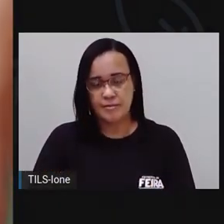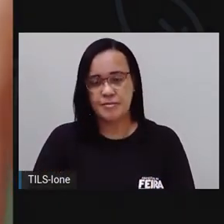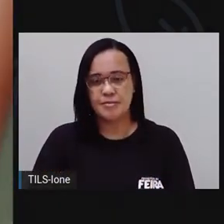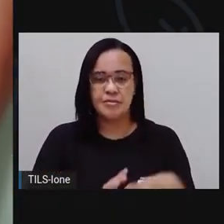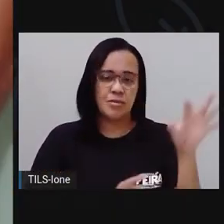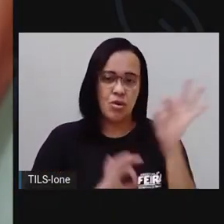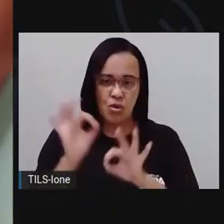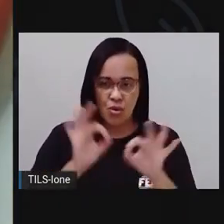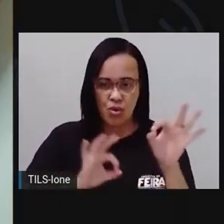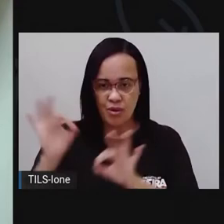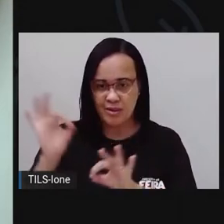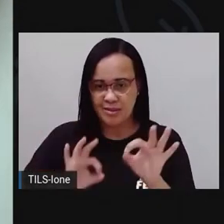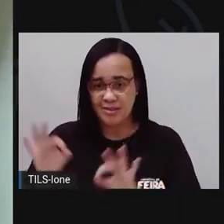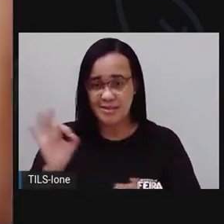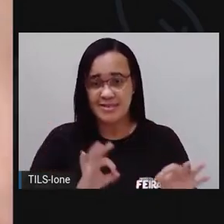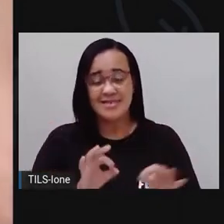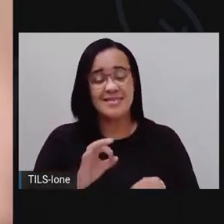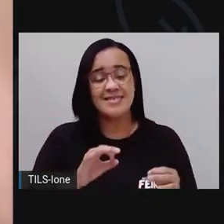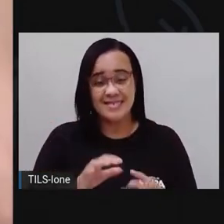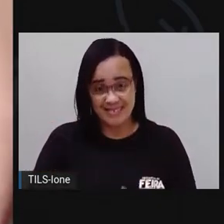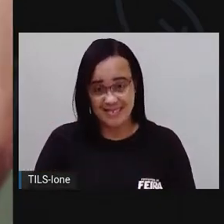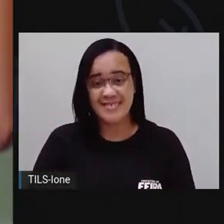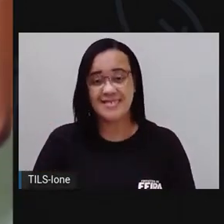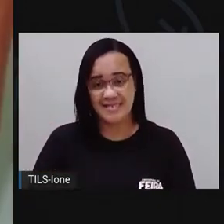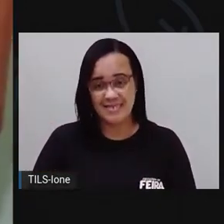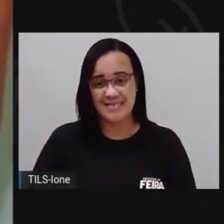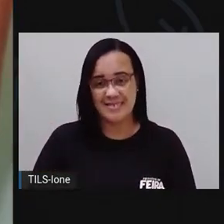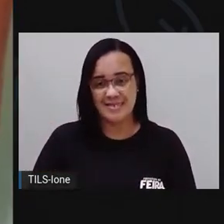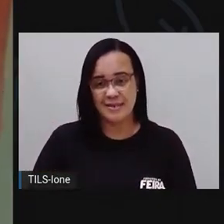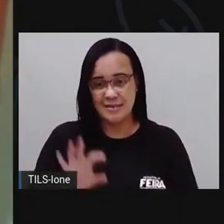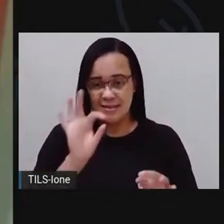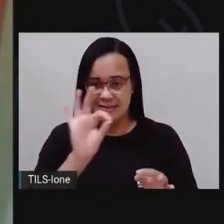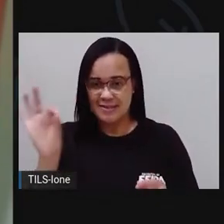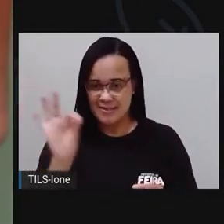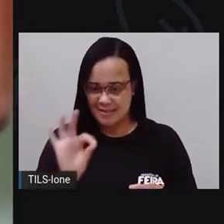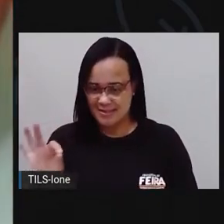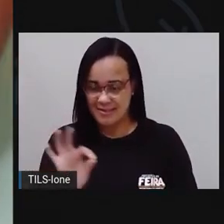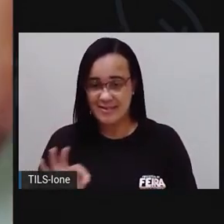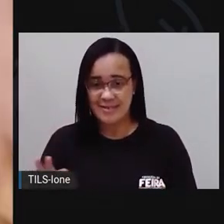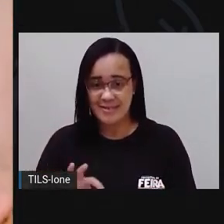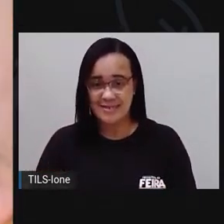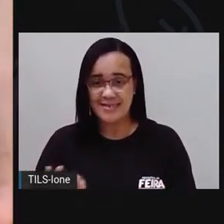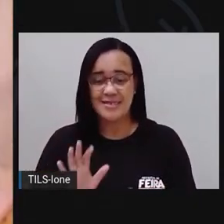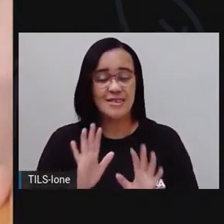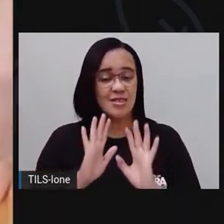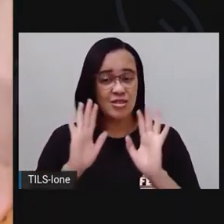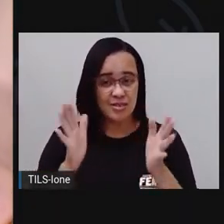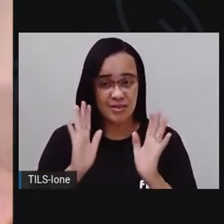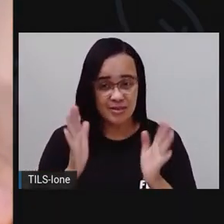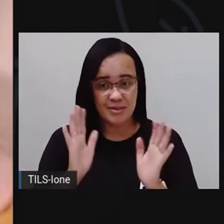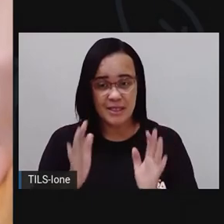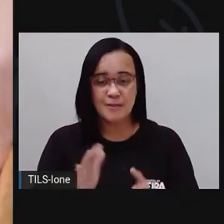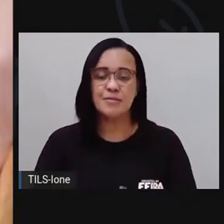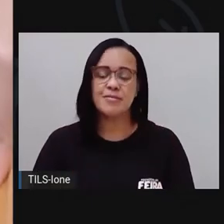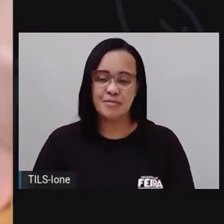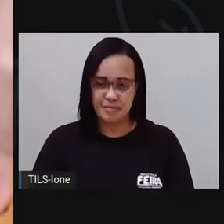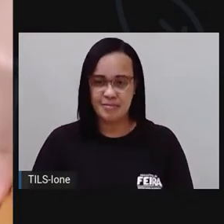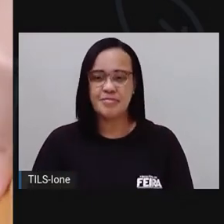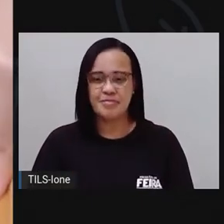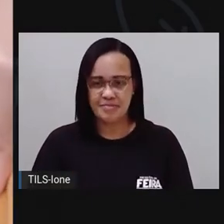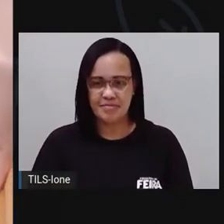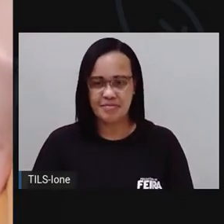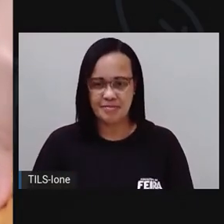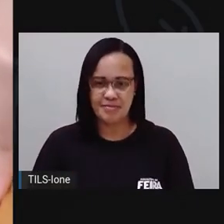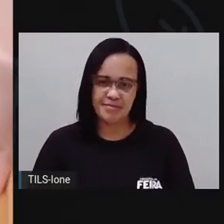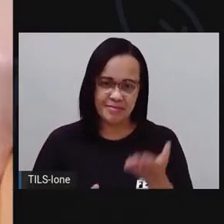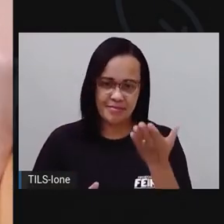montando as paredes, certo? Deixa todos alinhadinhos e vem, ó, montando as paredes da